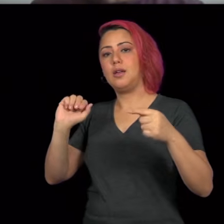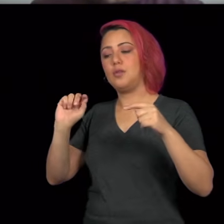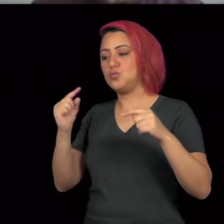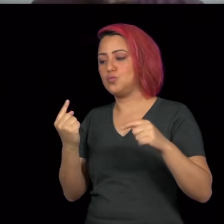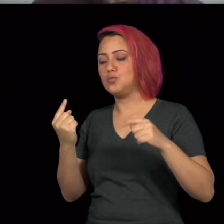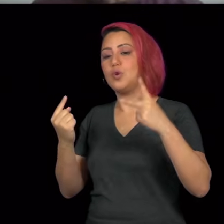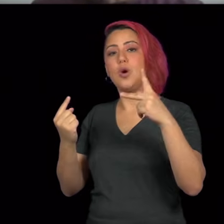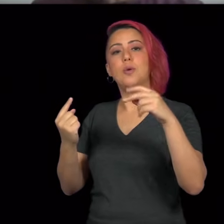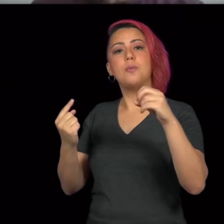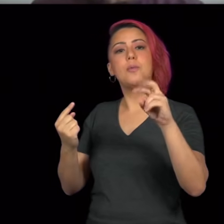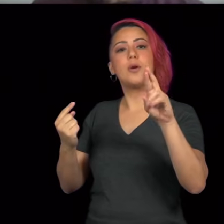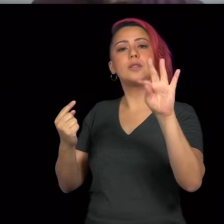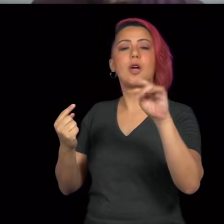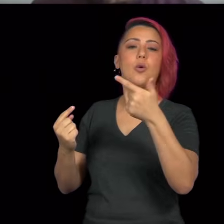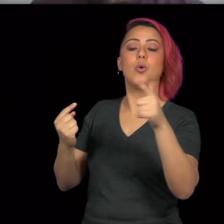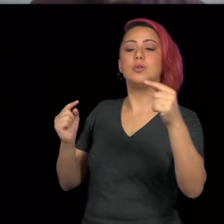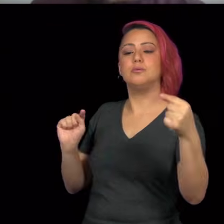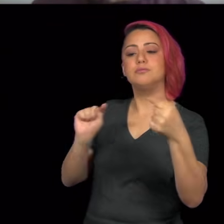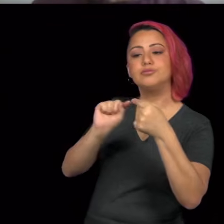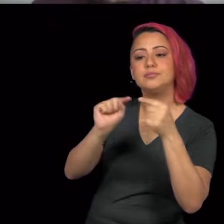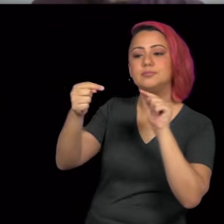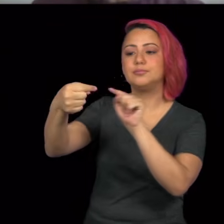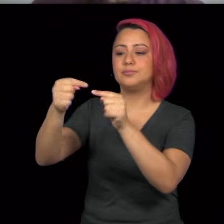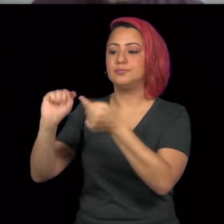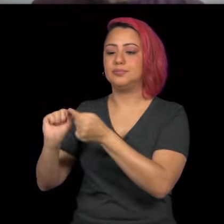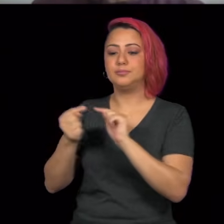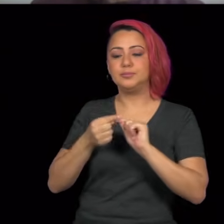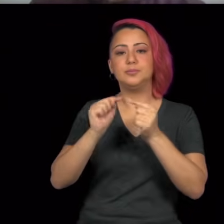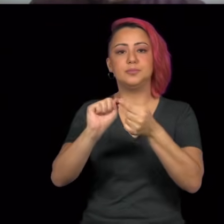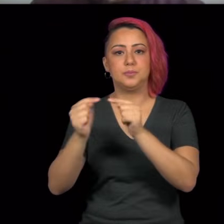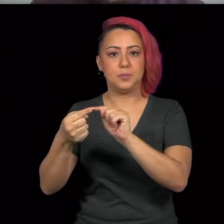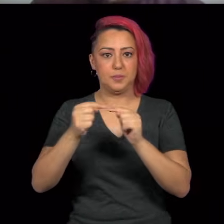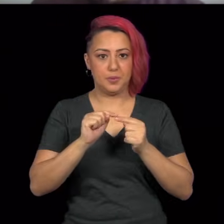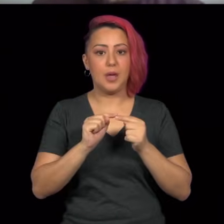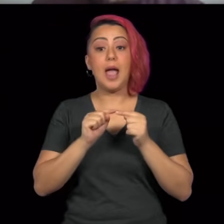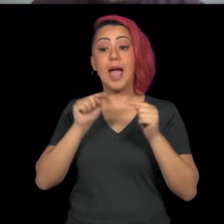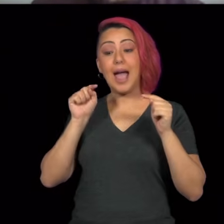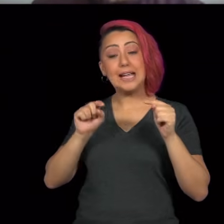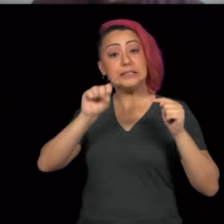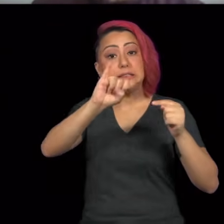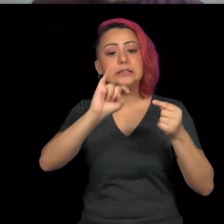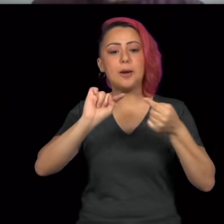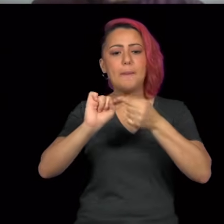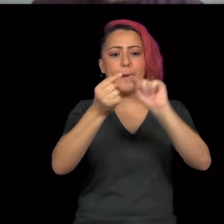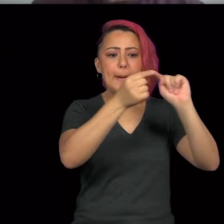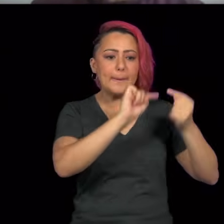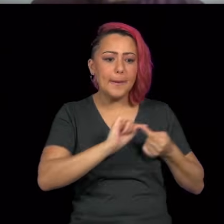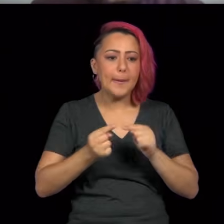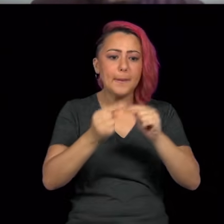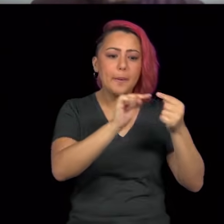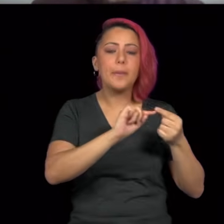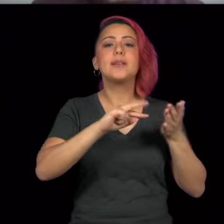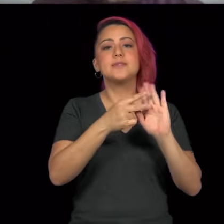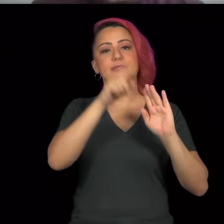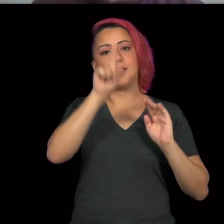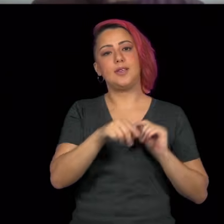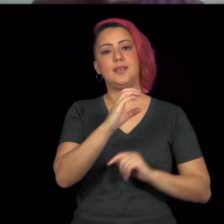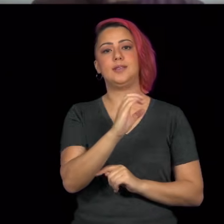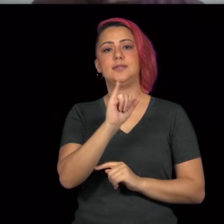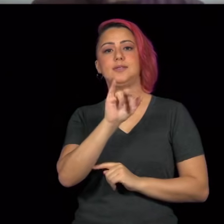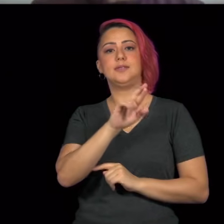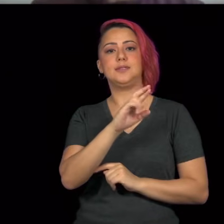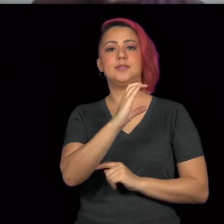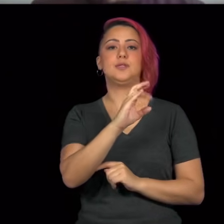uma porta é usada como entrada para outras portas. Né? Isso se dá por conta do fluxo de eletricidade através